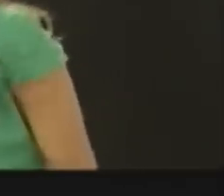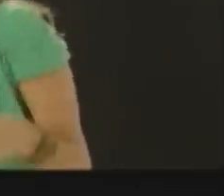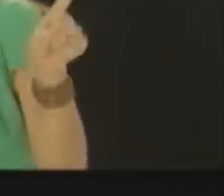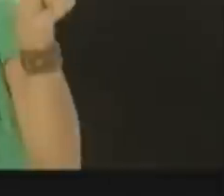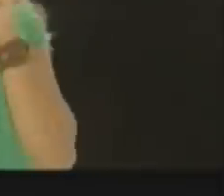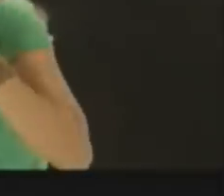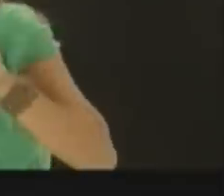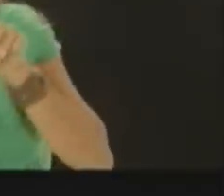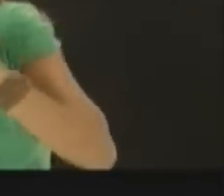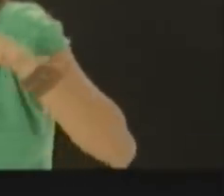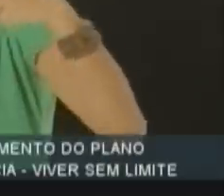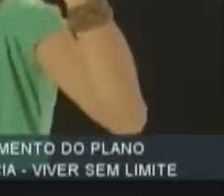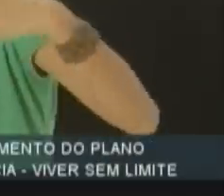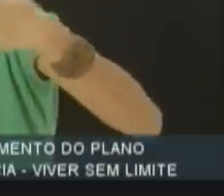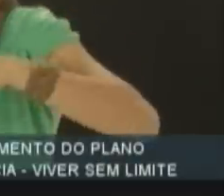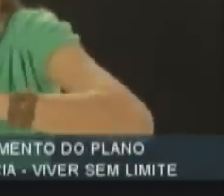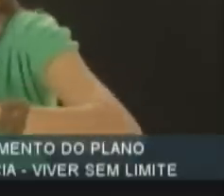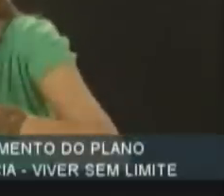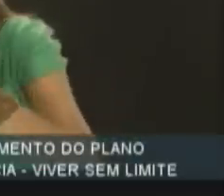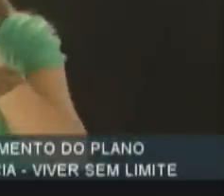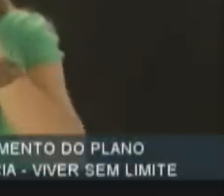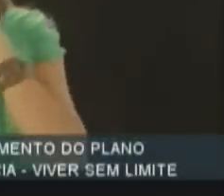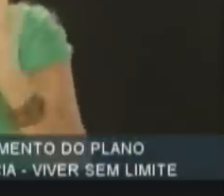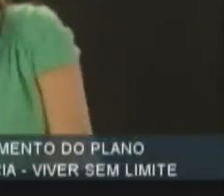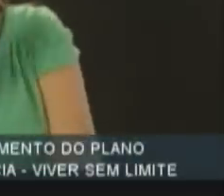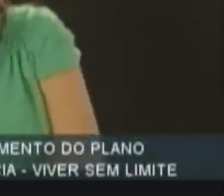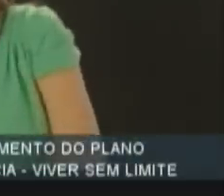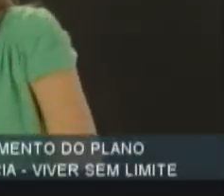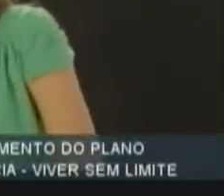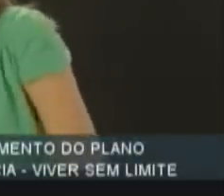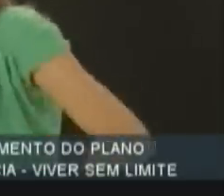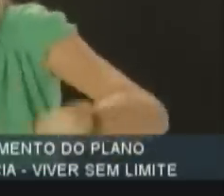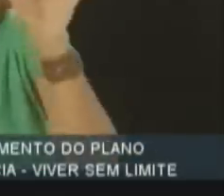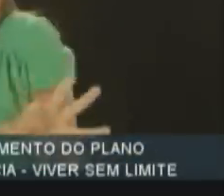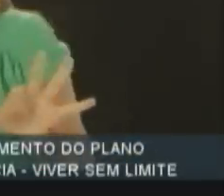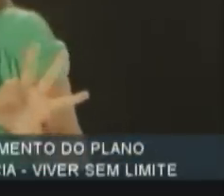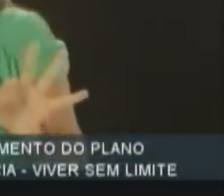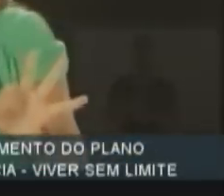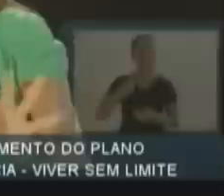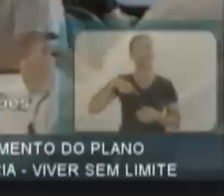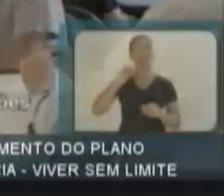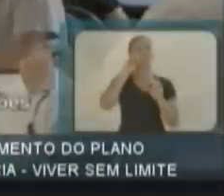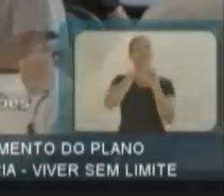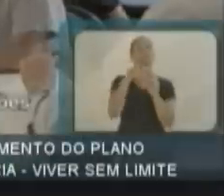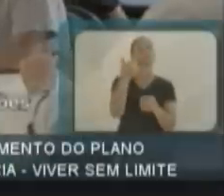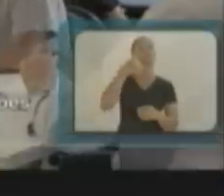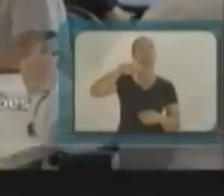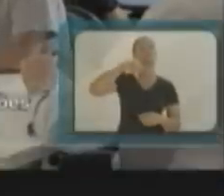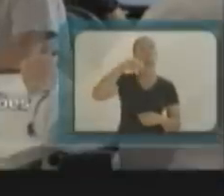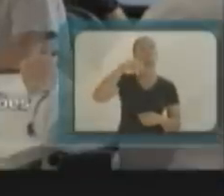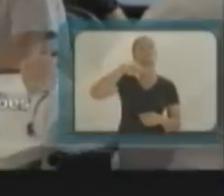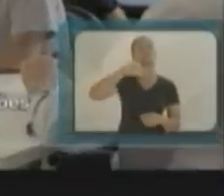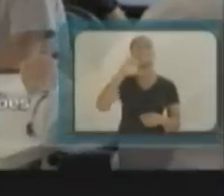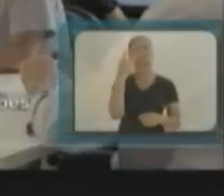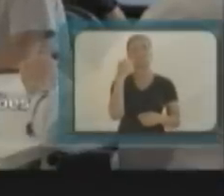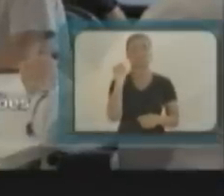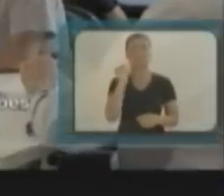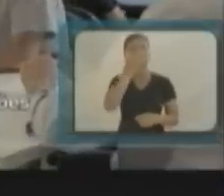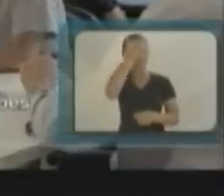assegurados. Vanessa segue sinalizando. A seguir, Fernanda em uma redação de TV. Somos mais de